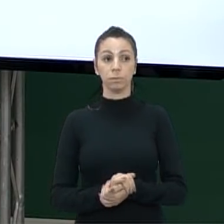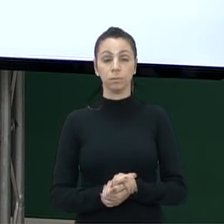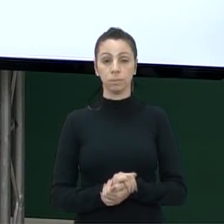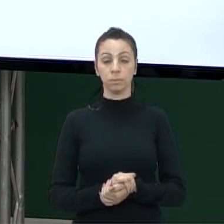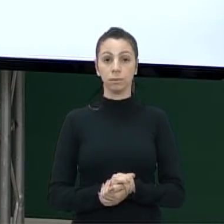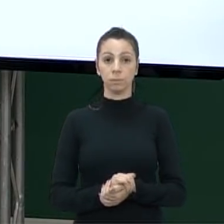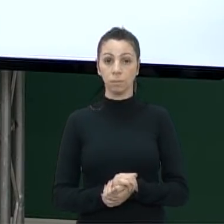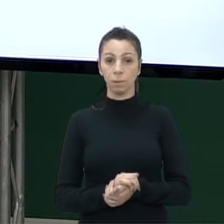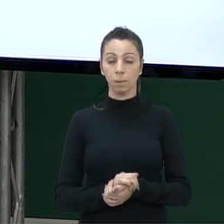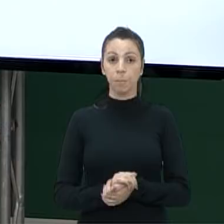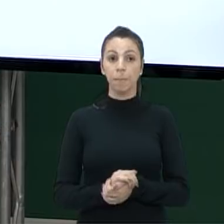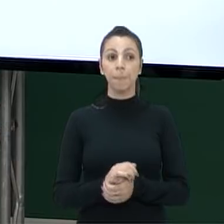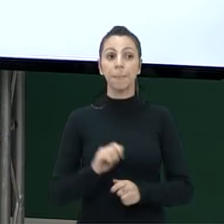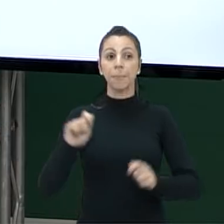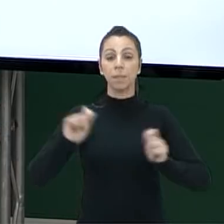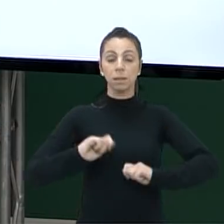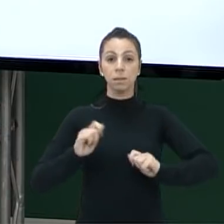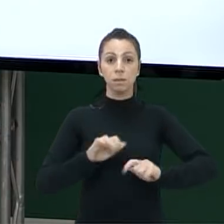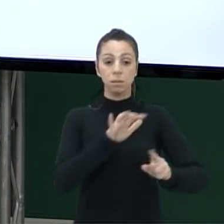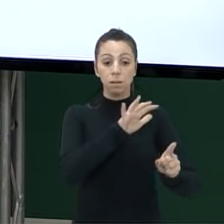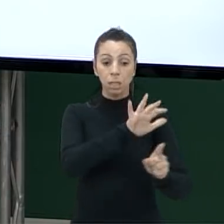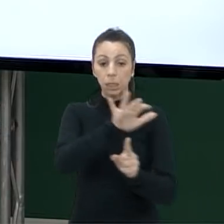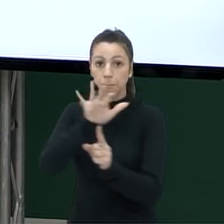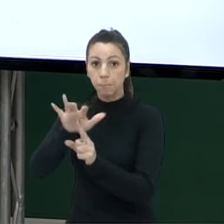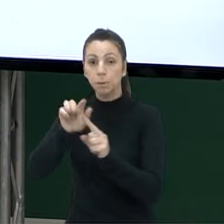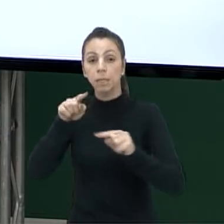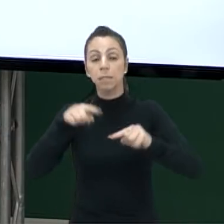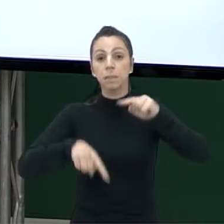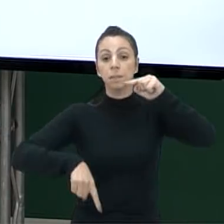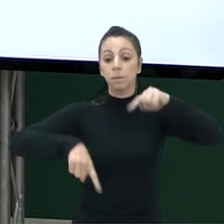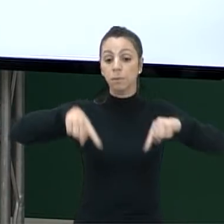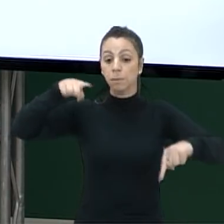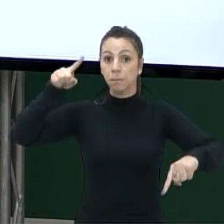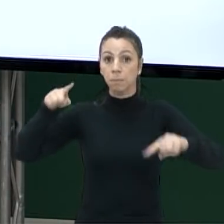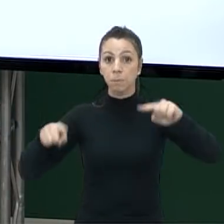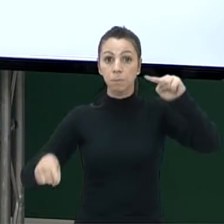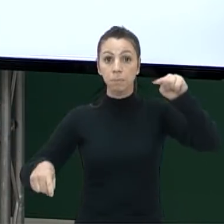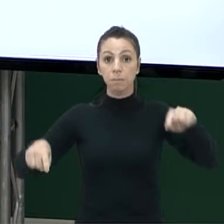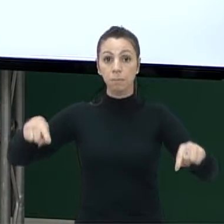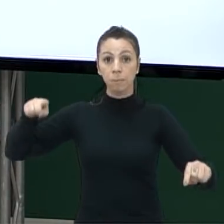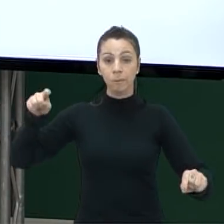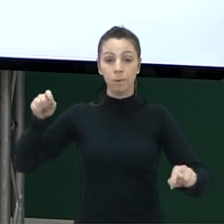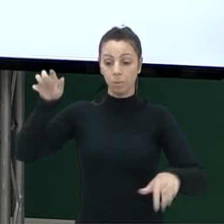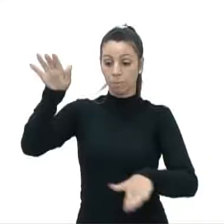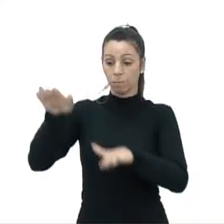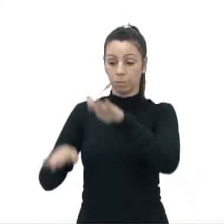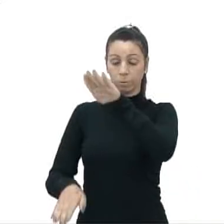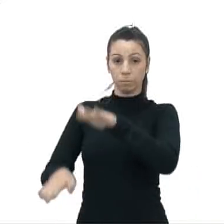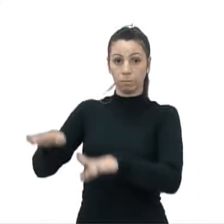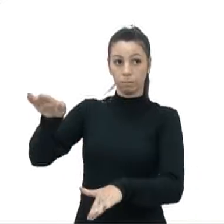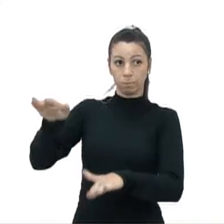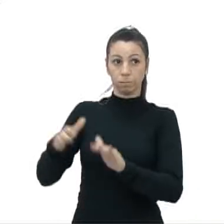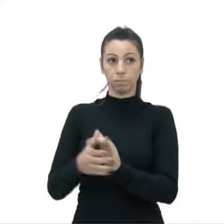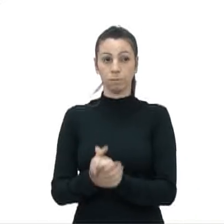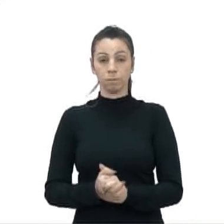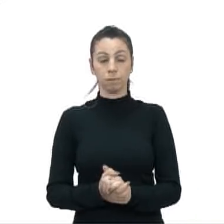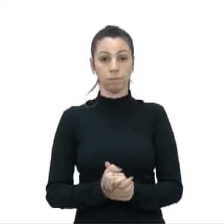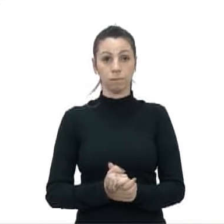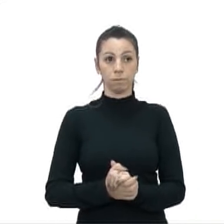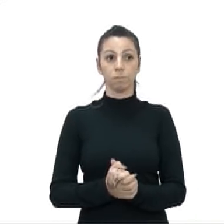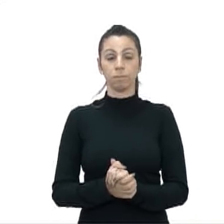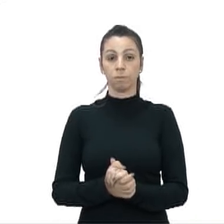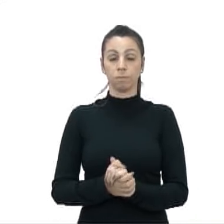uma variação na quantidade de movimento. E nós já tínhamos falado que essa quantidade de movimento ela é